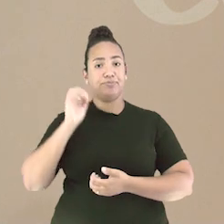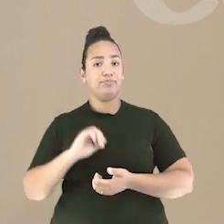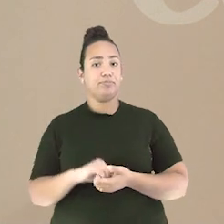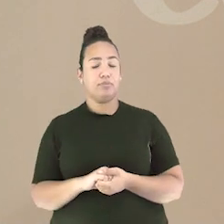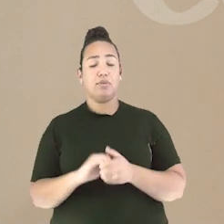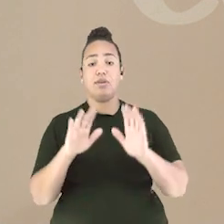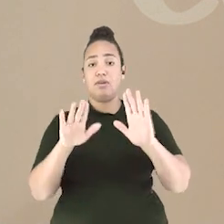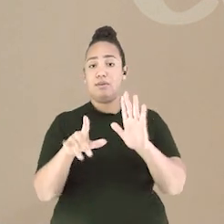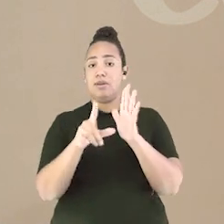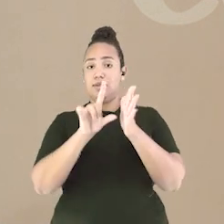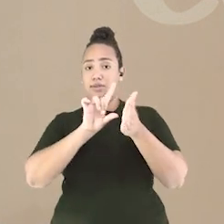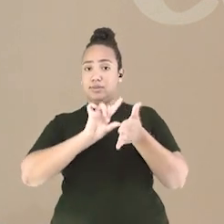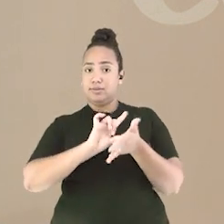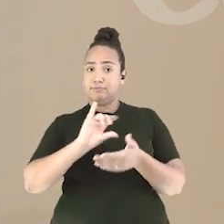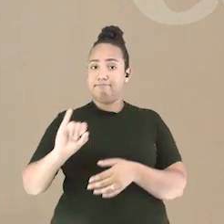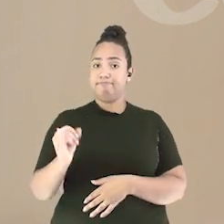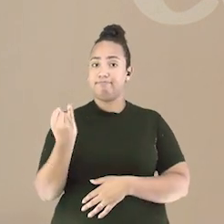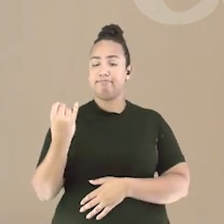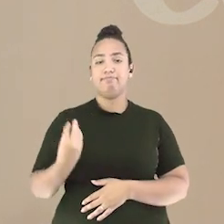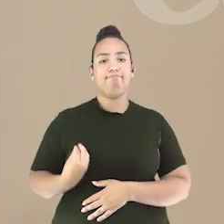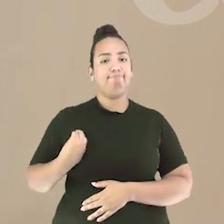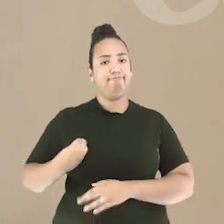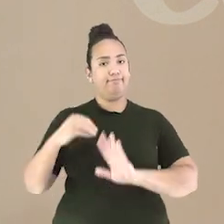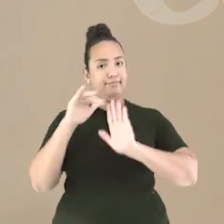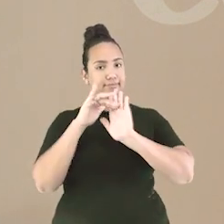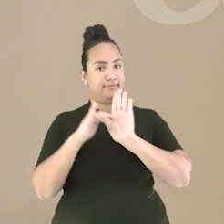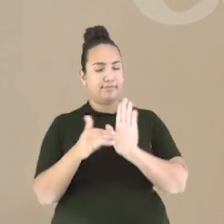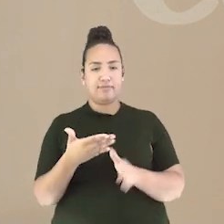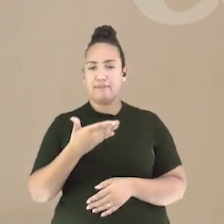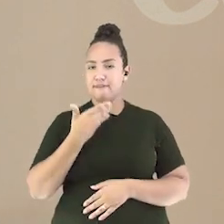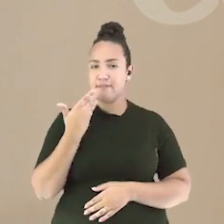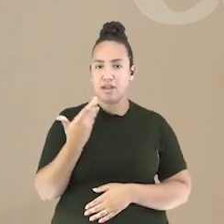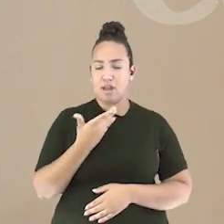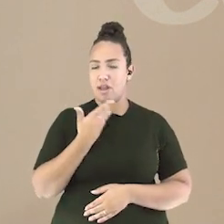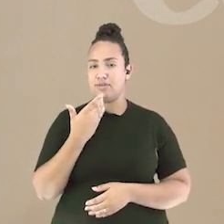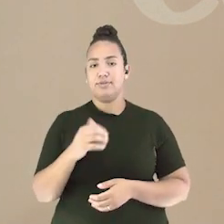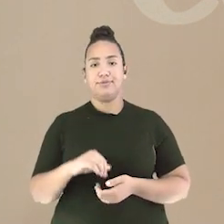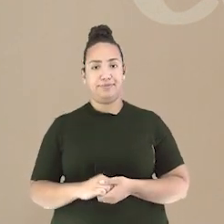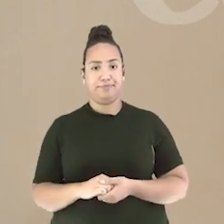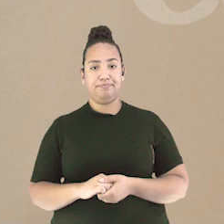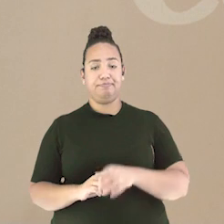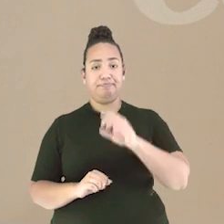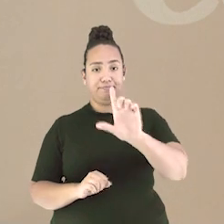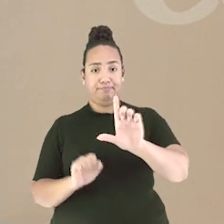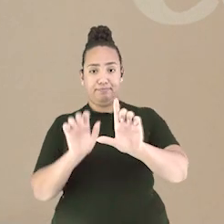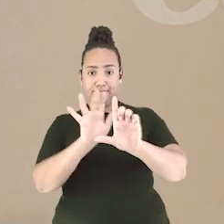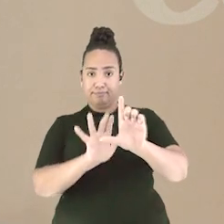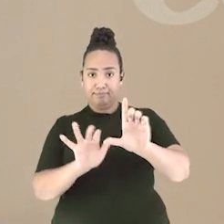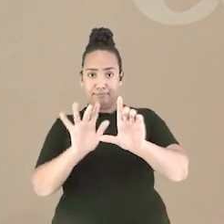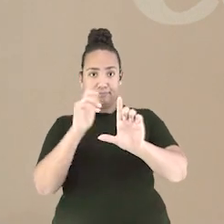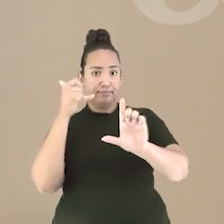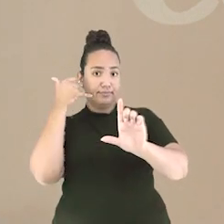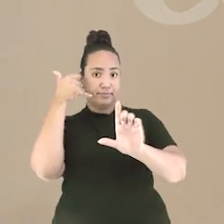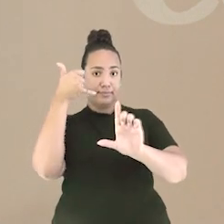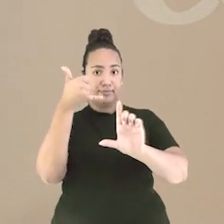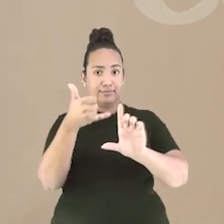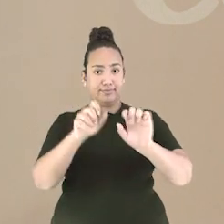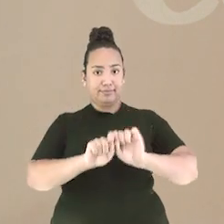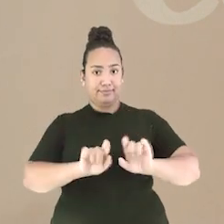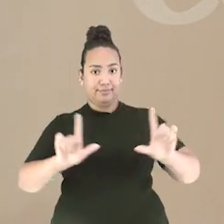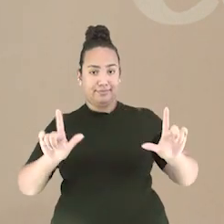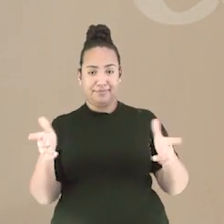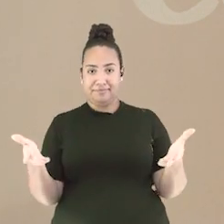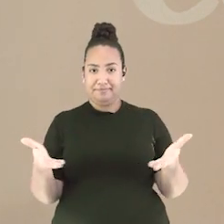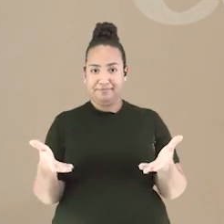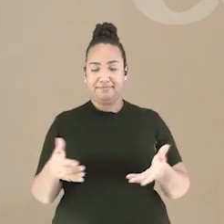de começarmos nossa aula, aproveita e já marca sua presença. É bem fácil. Basta apontar a câmera do celular para o QR Code que está